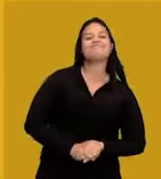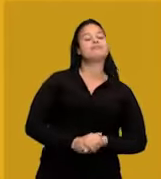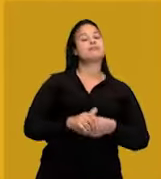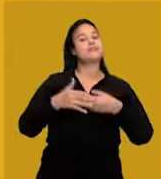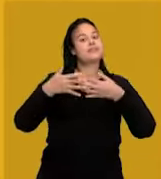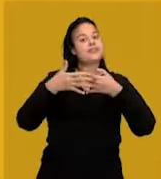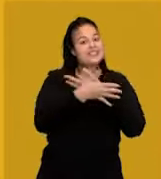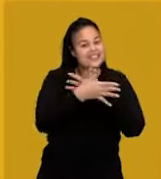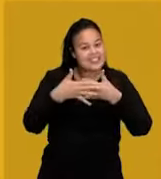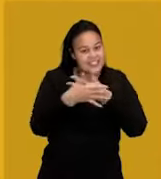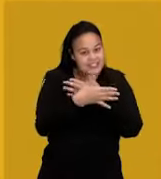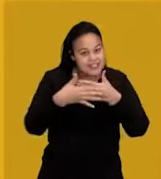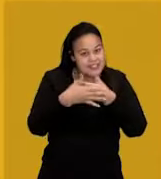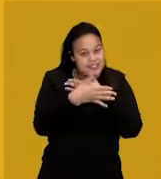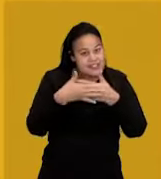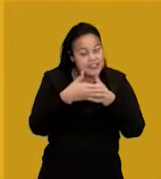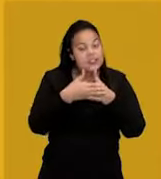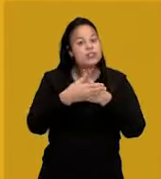Tecidos 2.